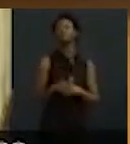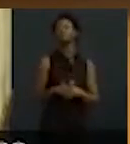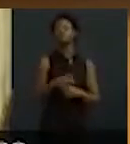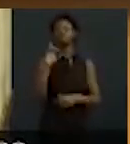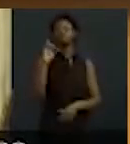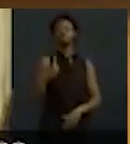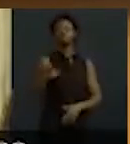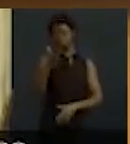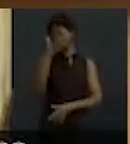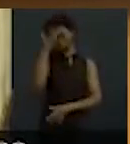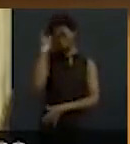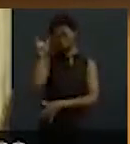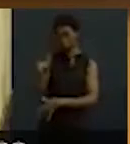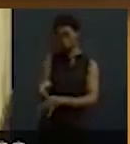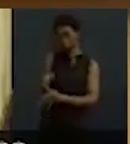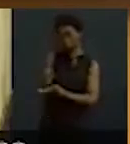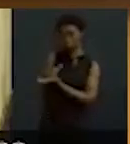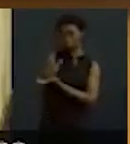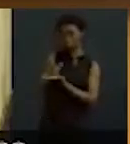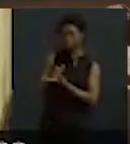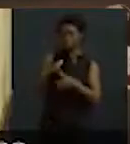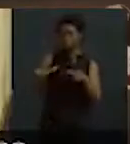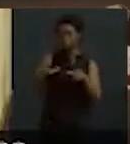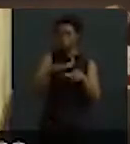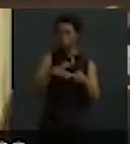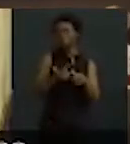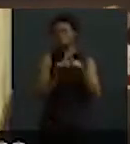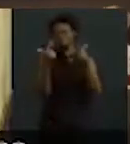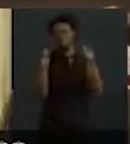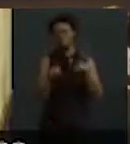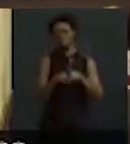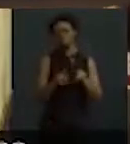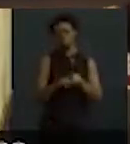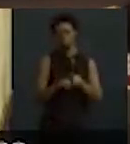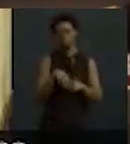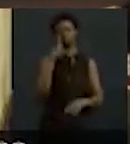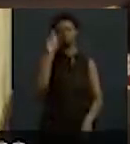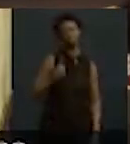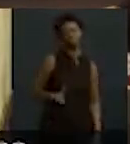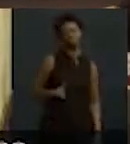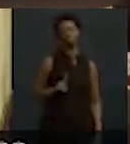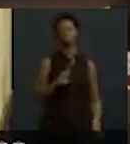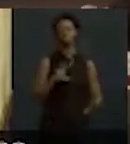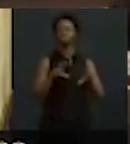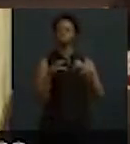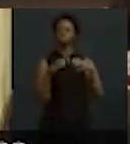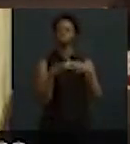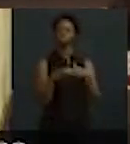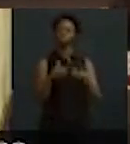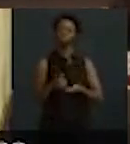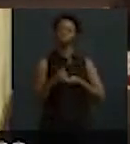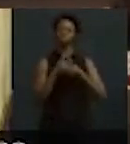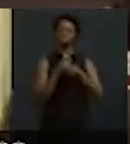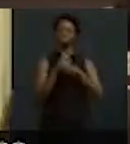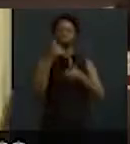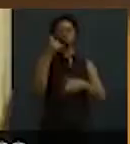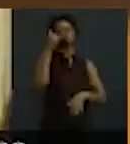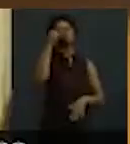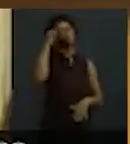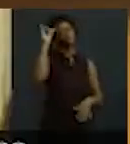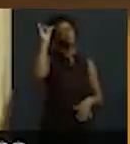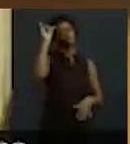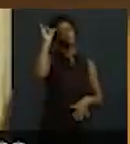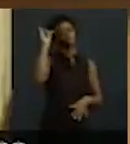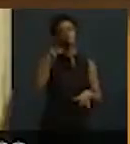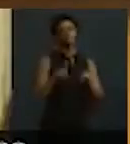meio ambiente e outras. Foi diretor do Grupo de Apoio de Prevenção e